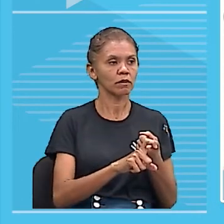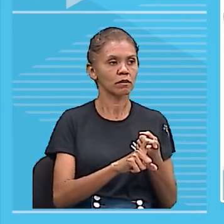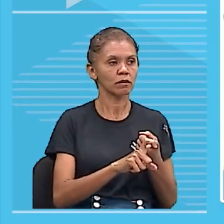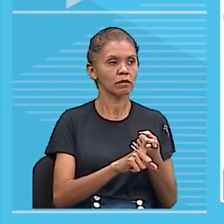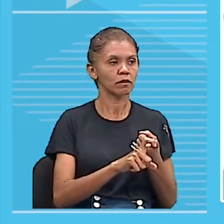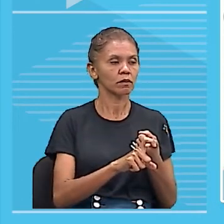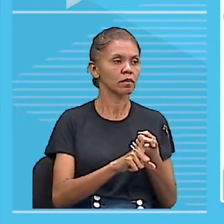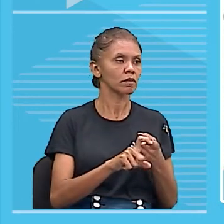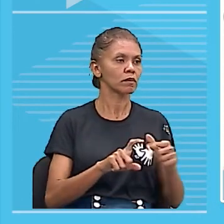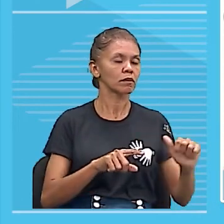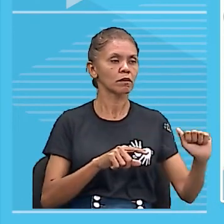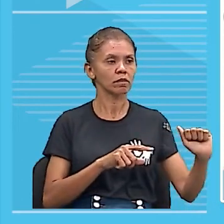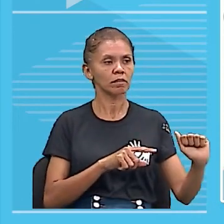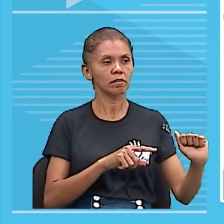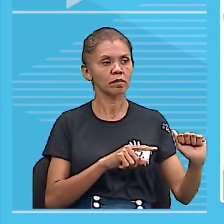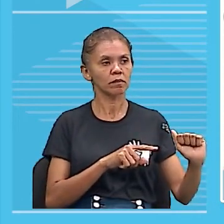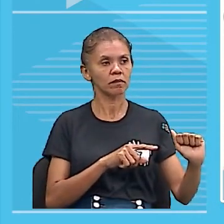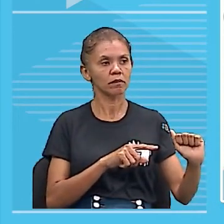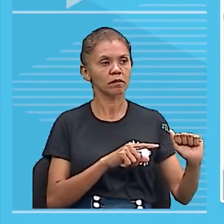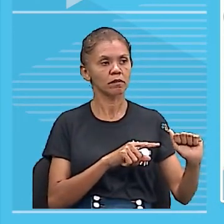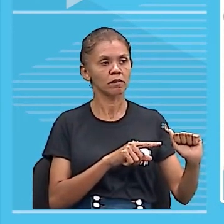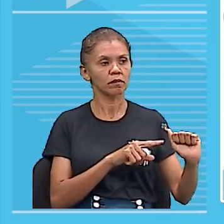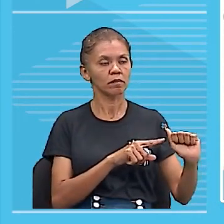Oi tá aqui no ar